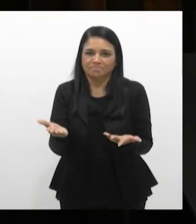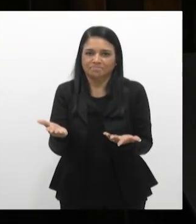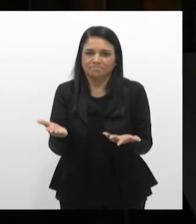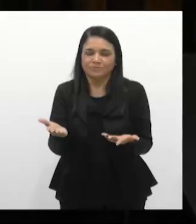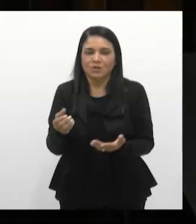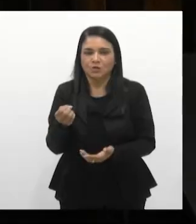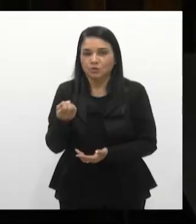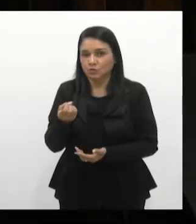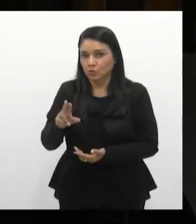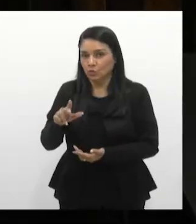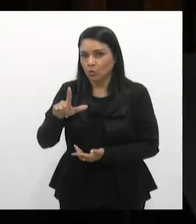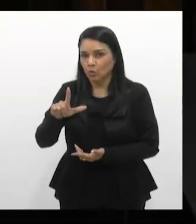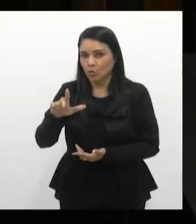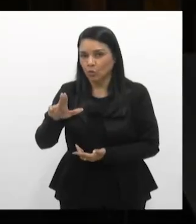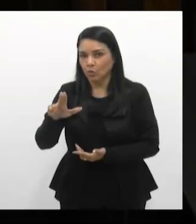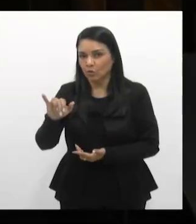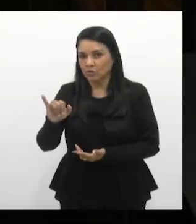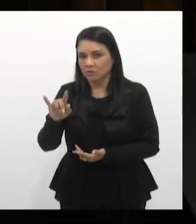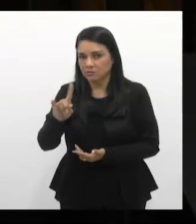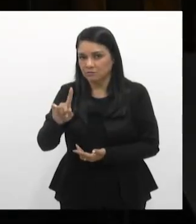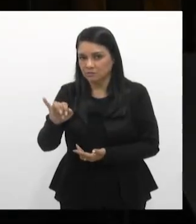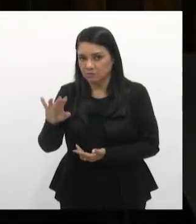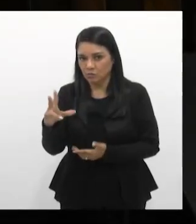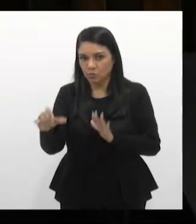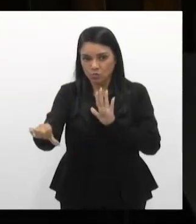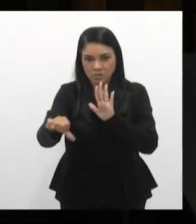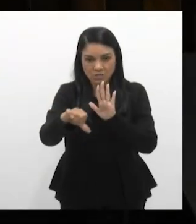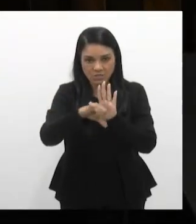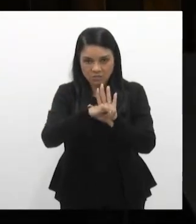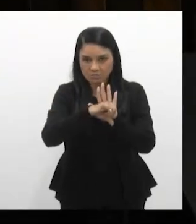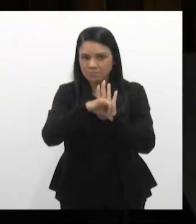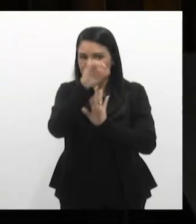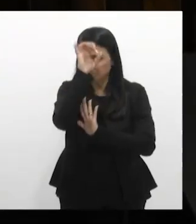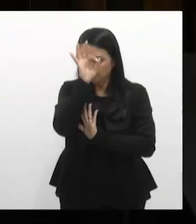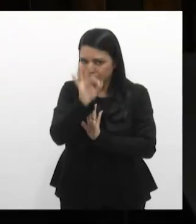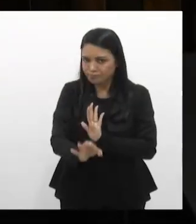o doutor Luizinho ser um criminoso